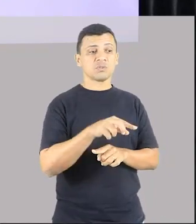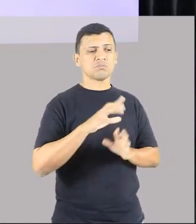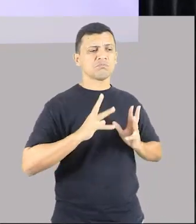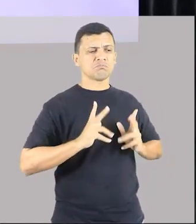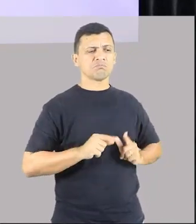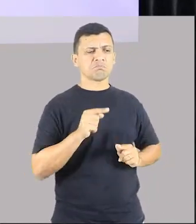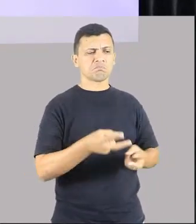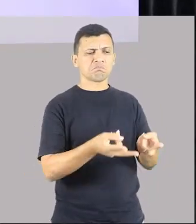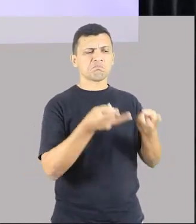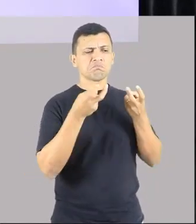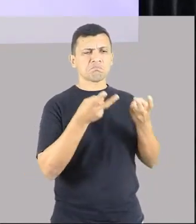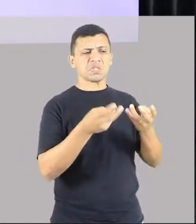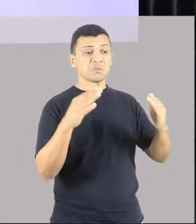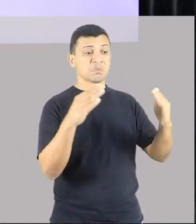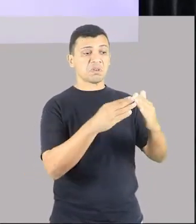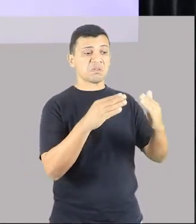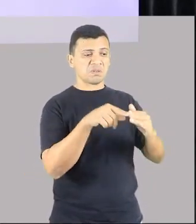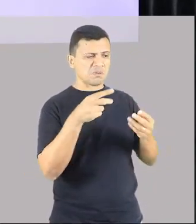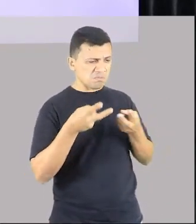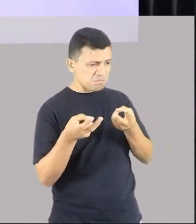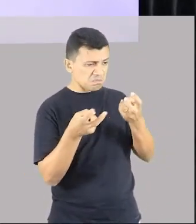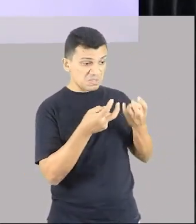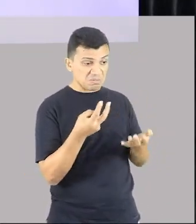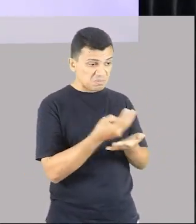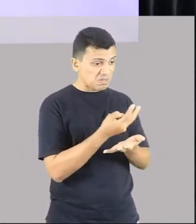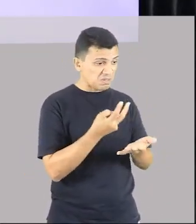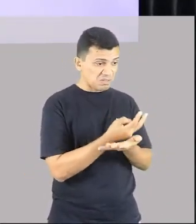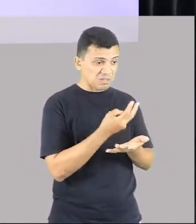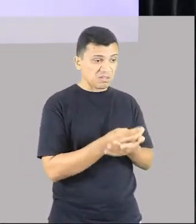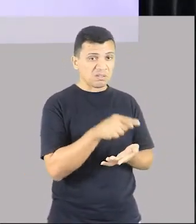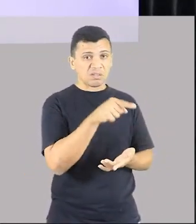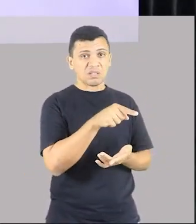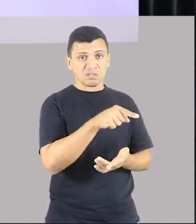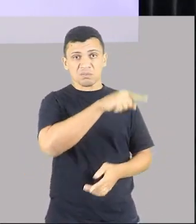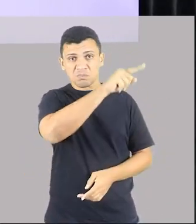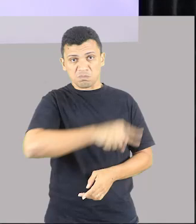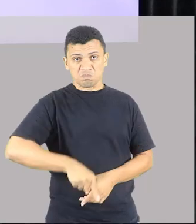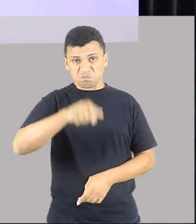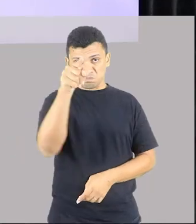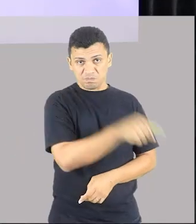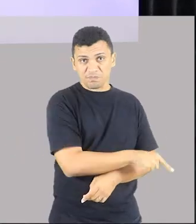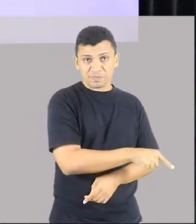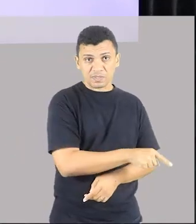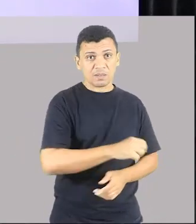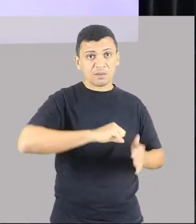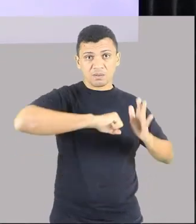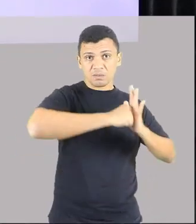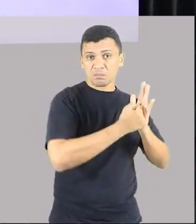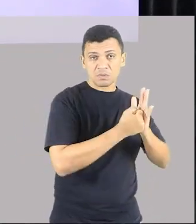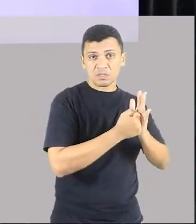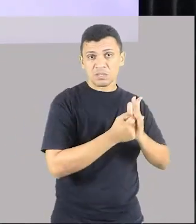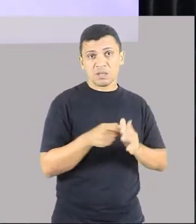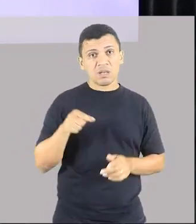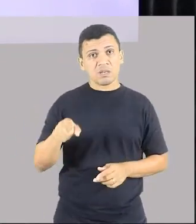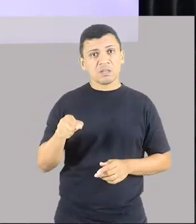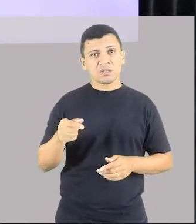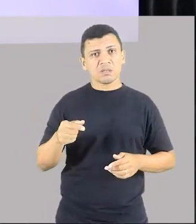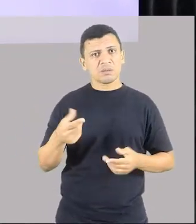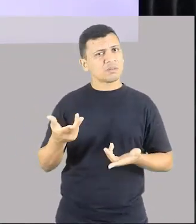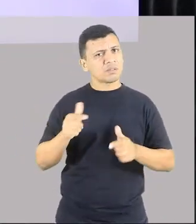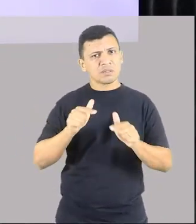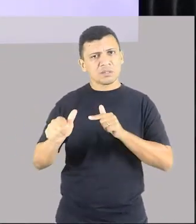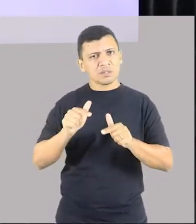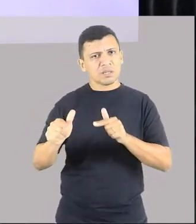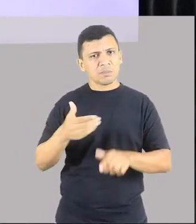estabelecimento, perceber que há diversas irregularidades e interditar aquele estabelecimento, ora, aquele particular não é um servidor público, como é que ele